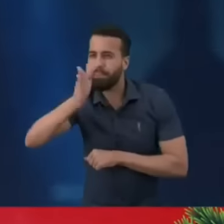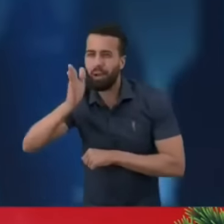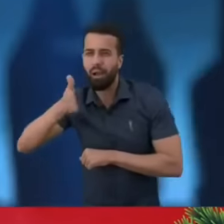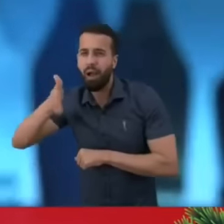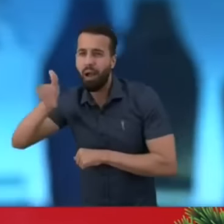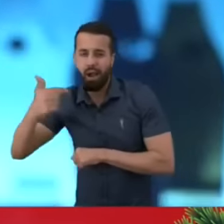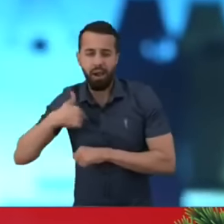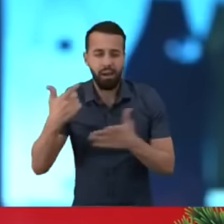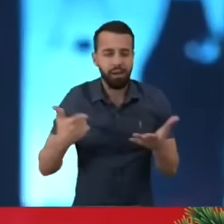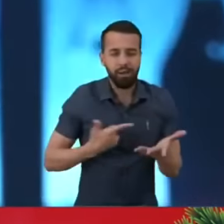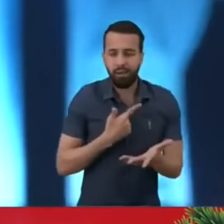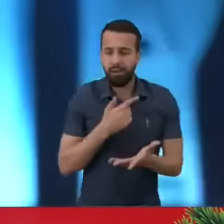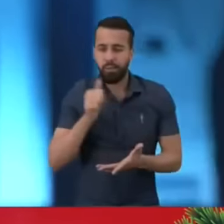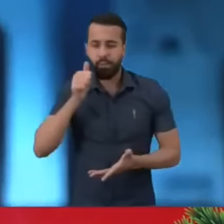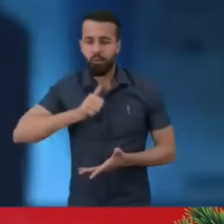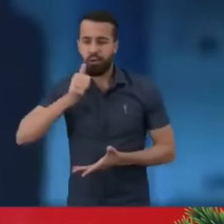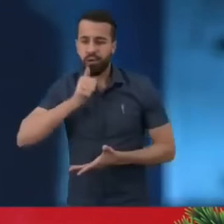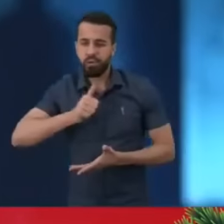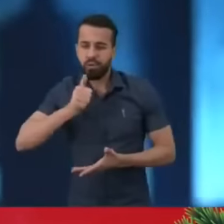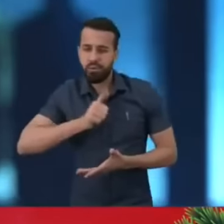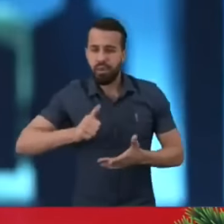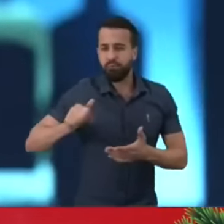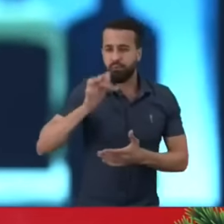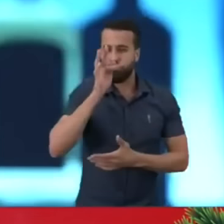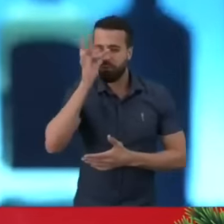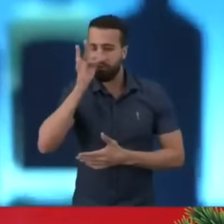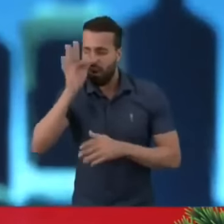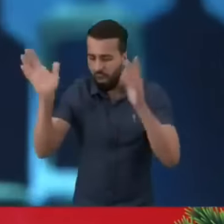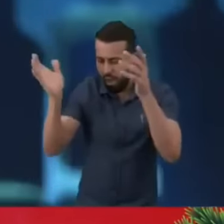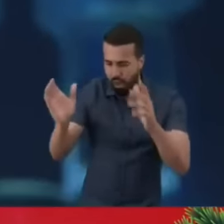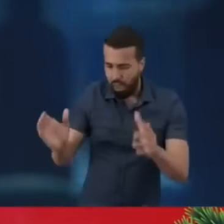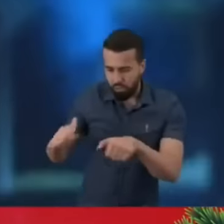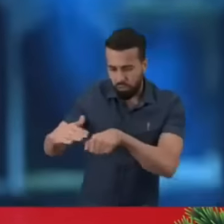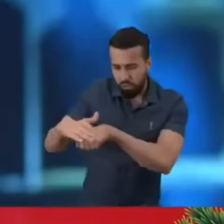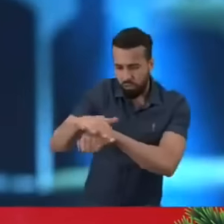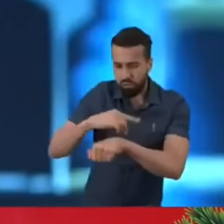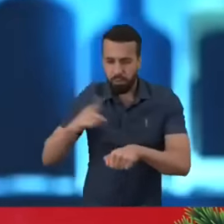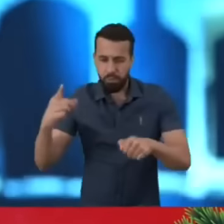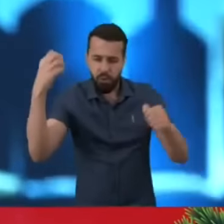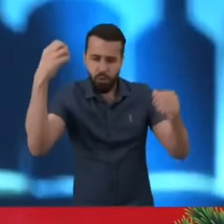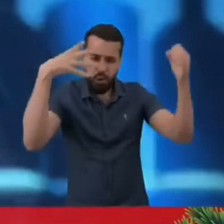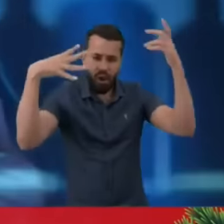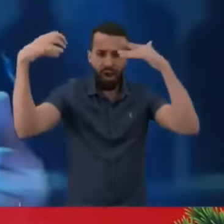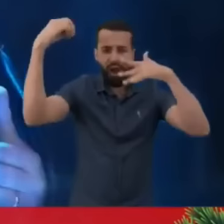com a flor da noite em uma boate aqui na Zona Sul.